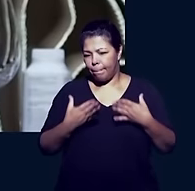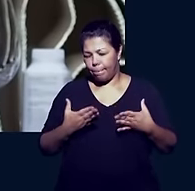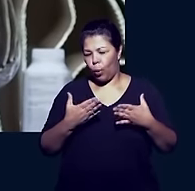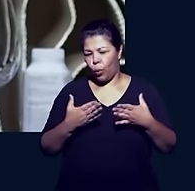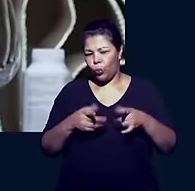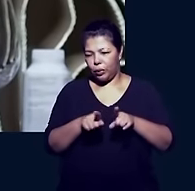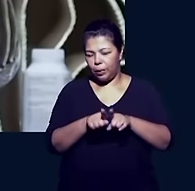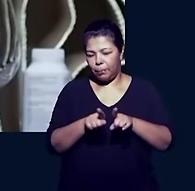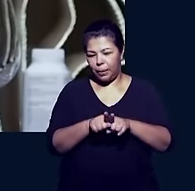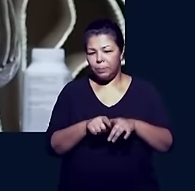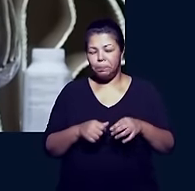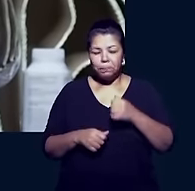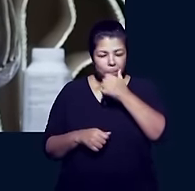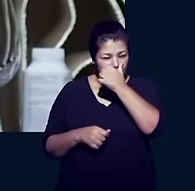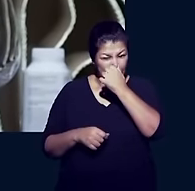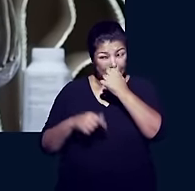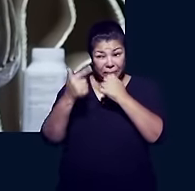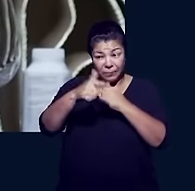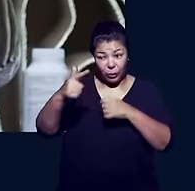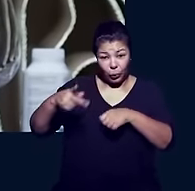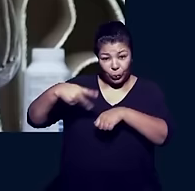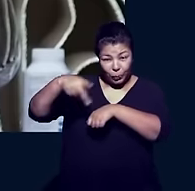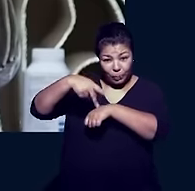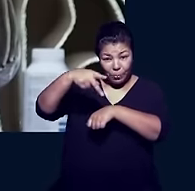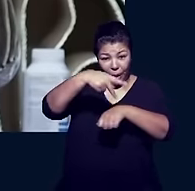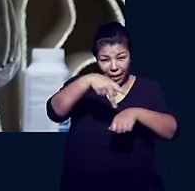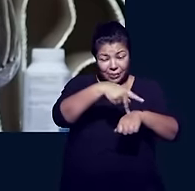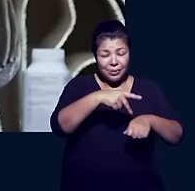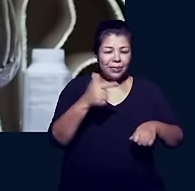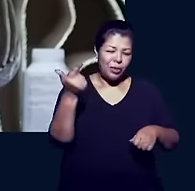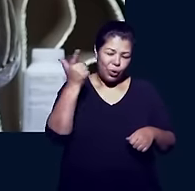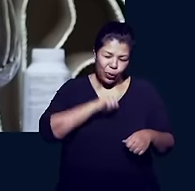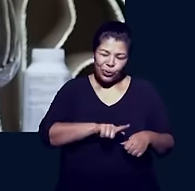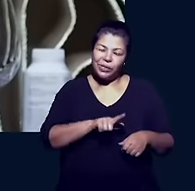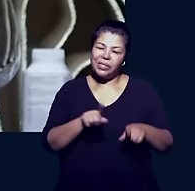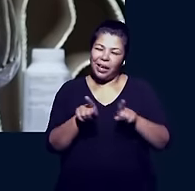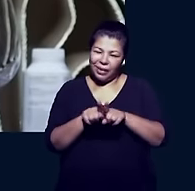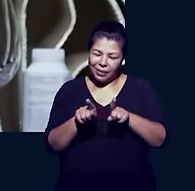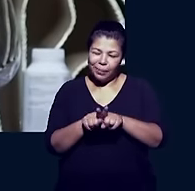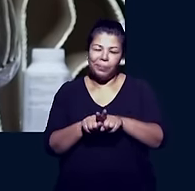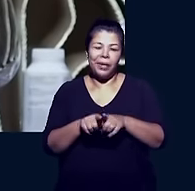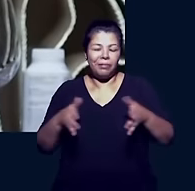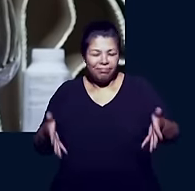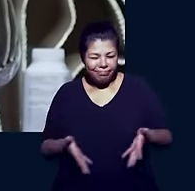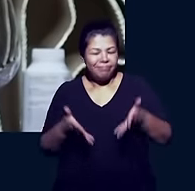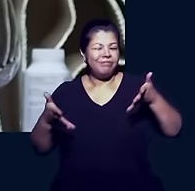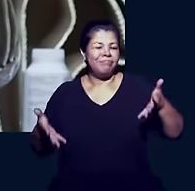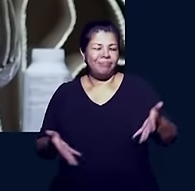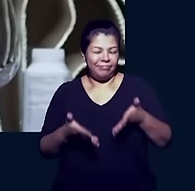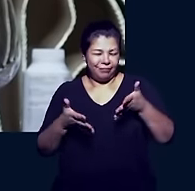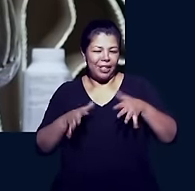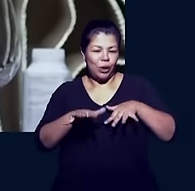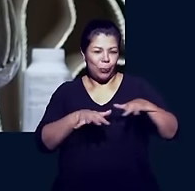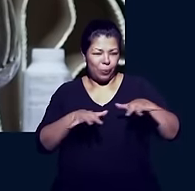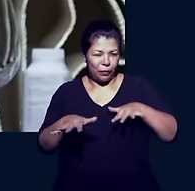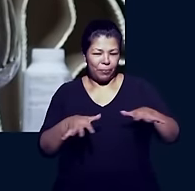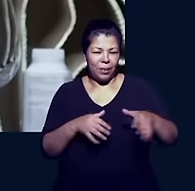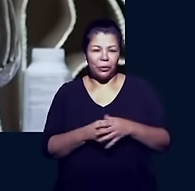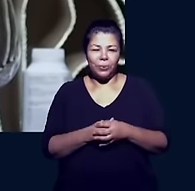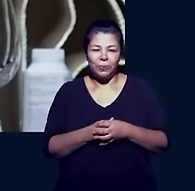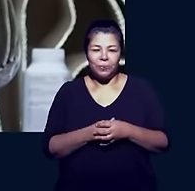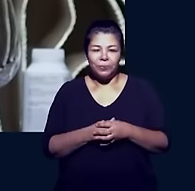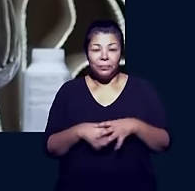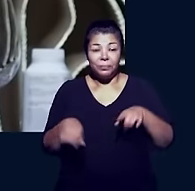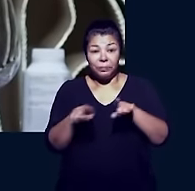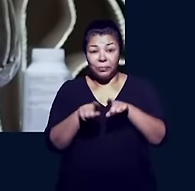melhor o dever de casa tanto na parte macro quanto micro vão se beneficiar mais eh eh eh desse movimento né e no final das